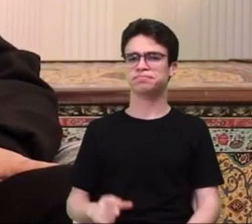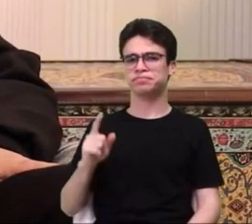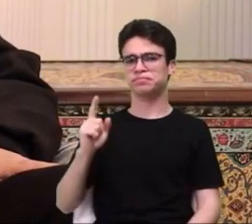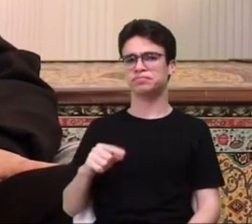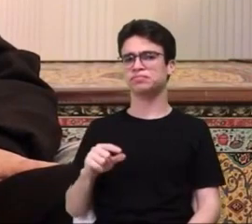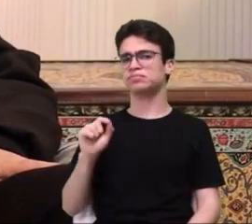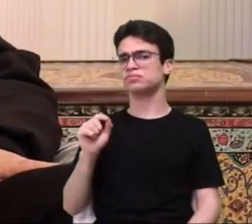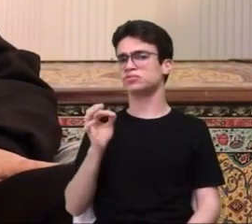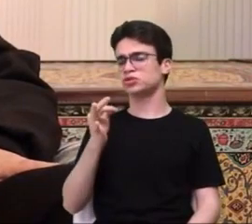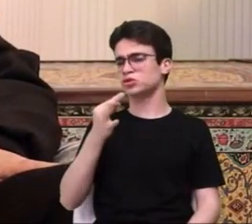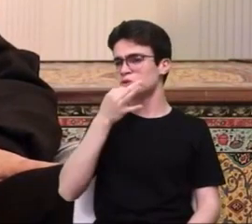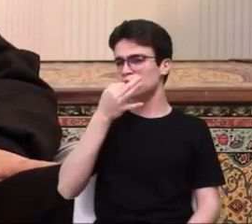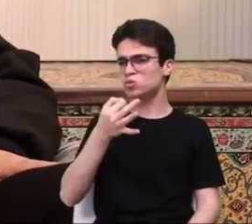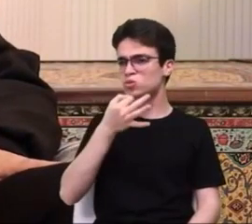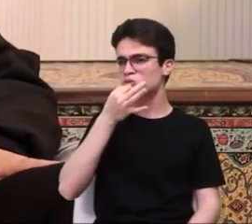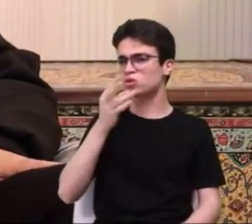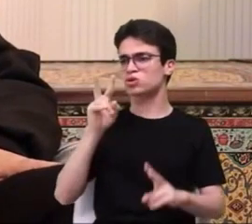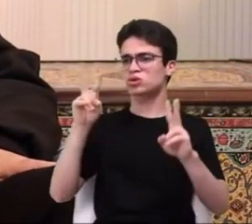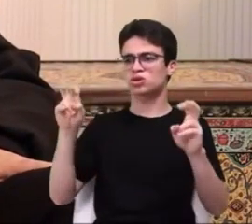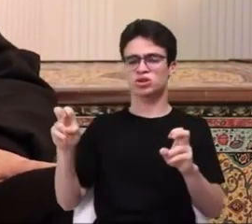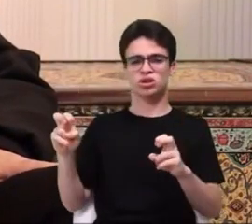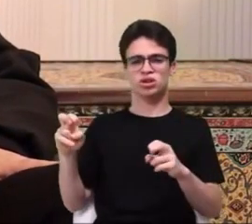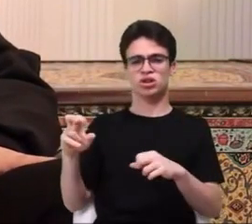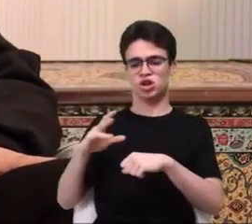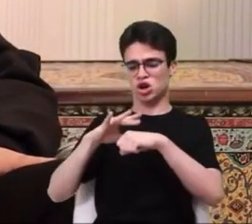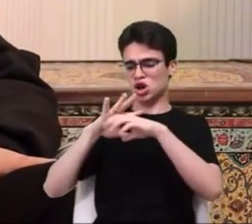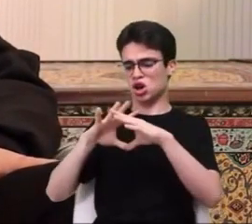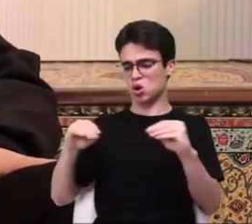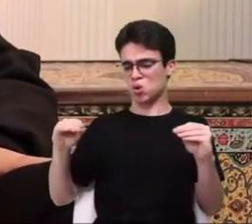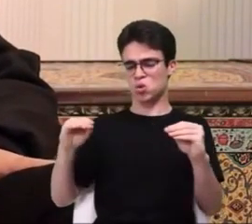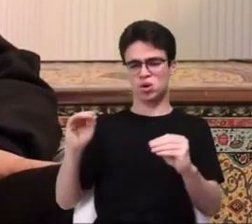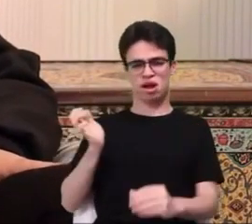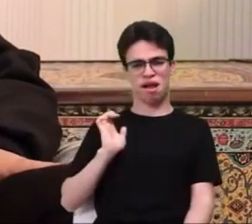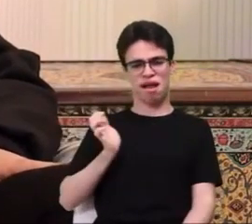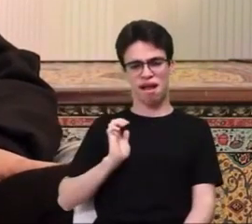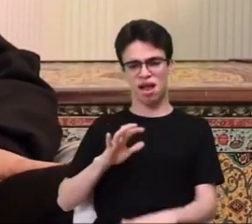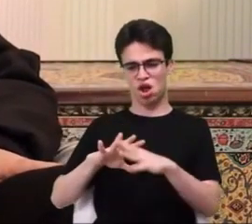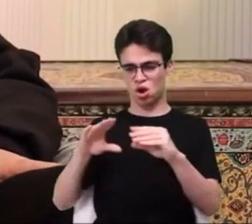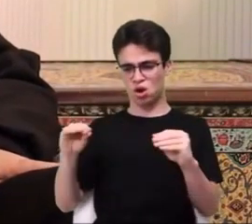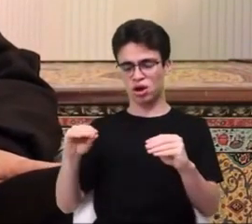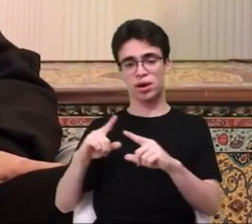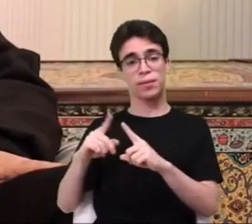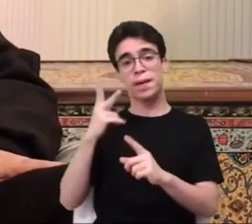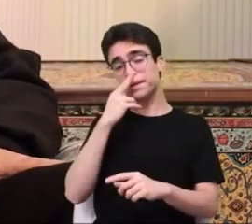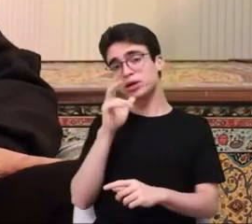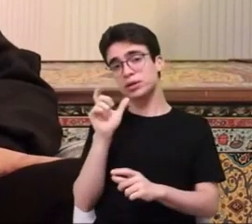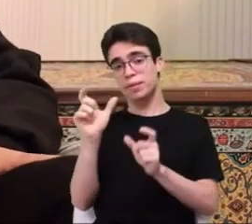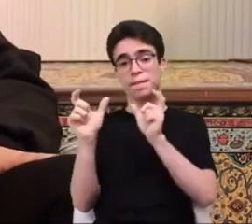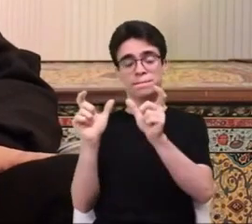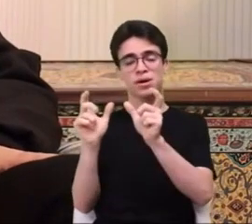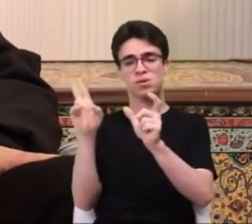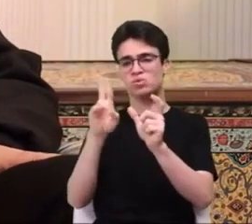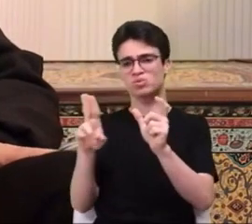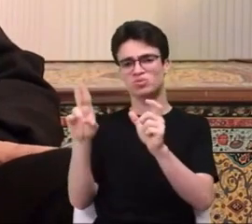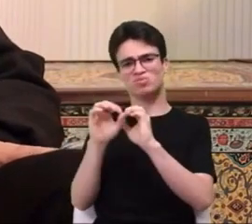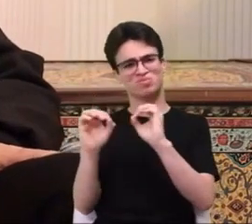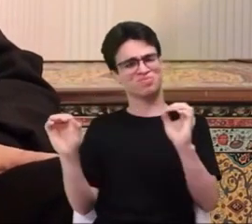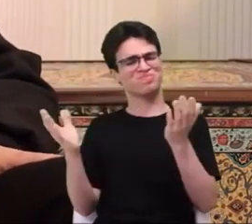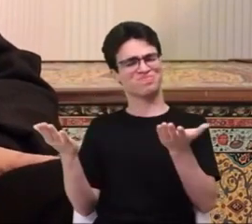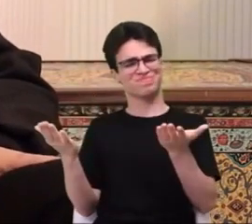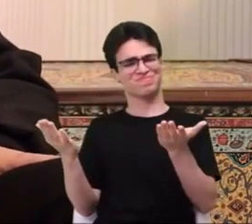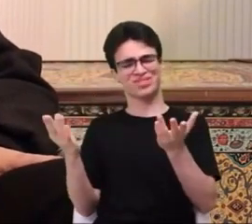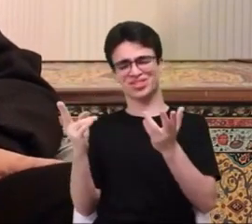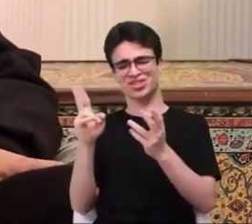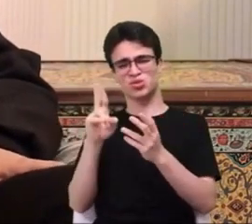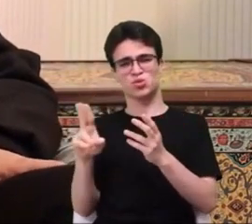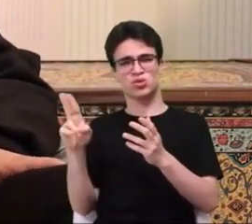esse discurso da cura gay, né? São duas palavras muito mal utilizadas hoje. Né? Sempre foram, aliás,